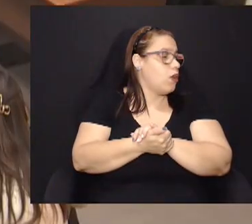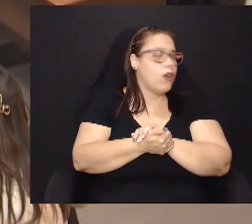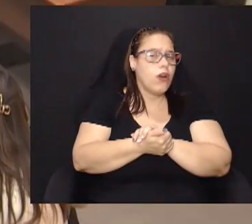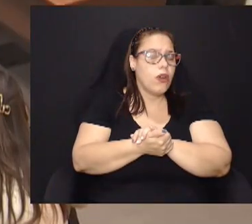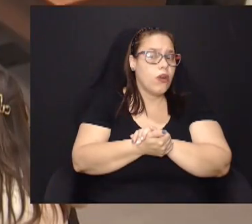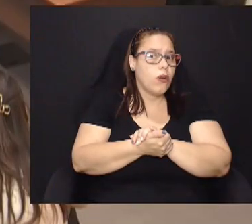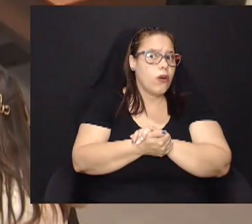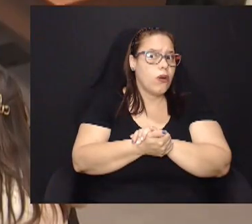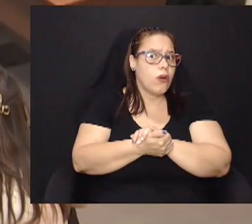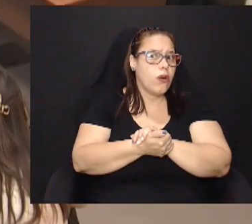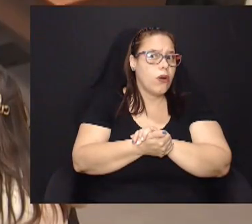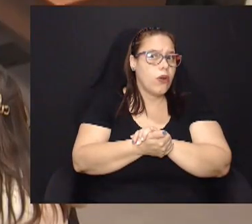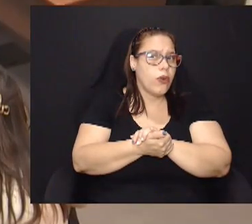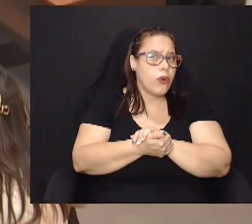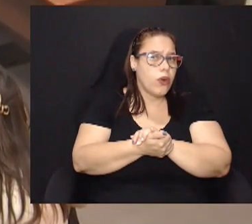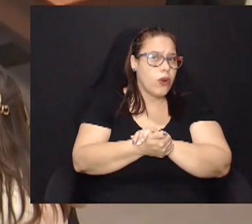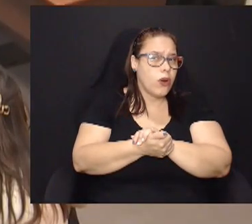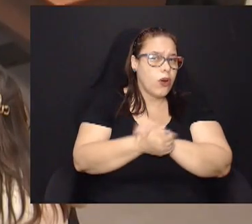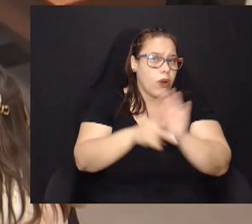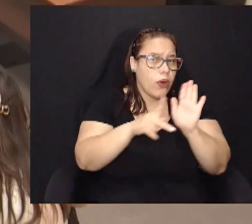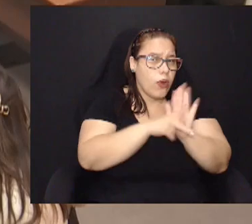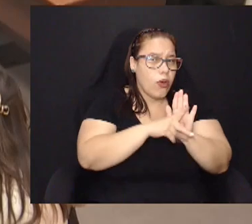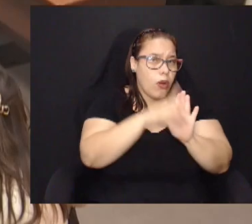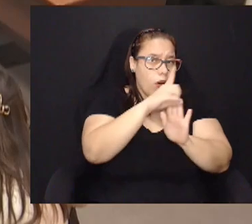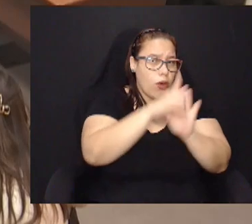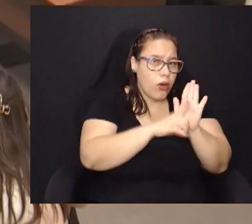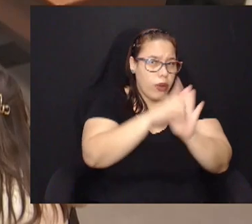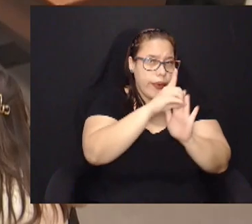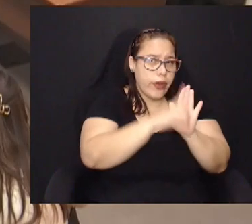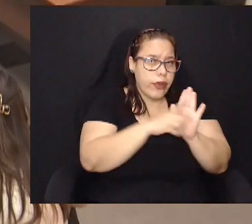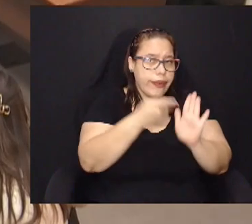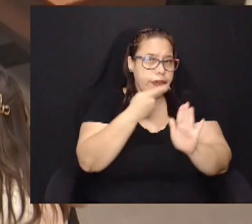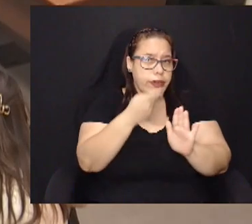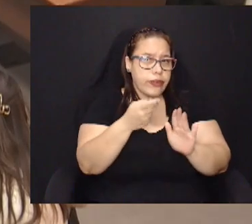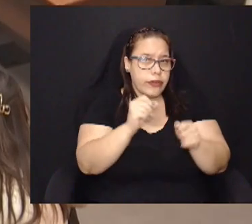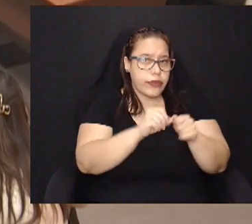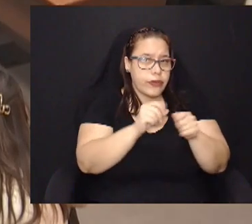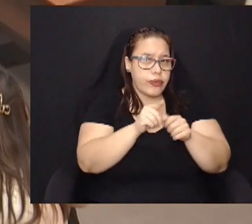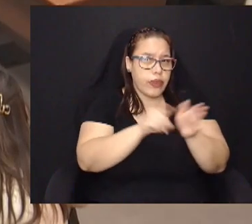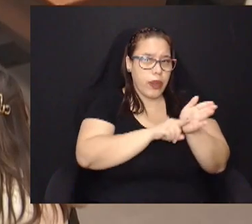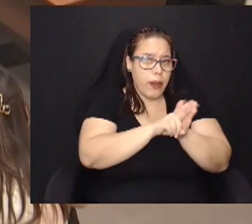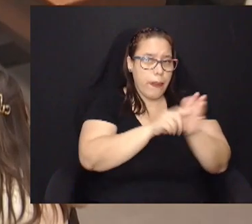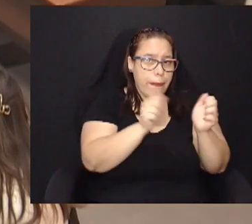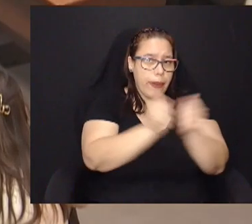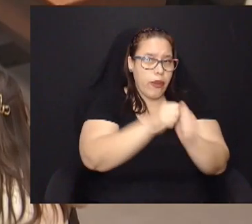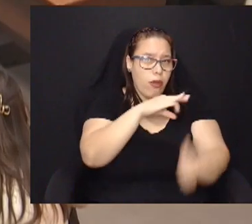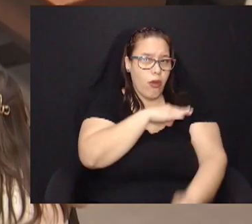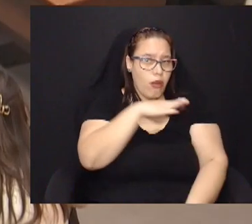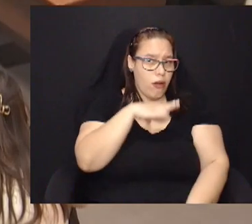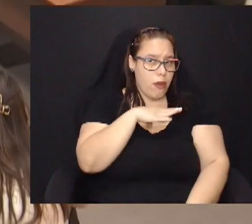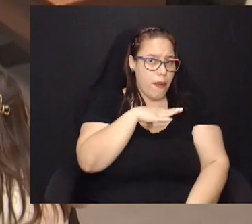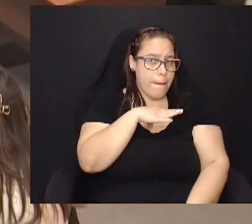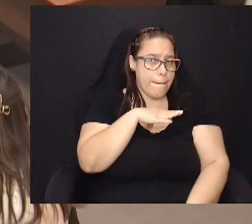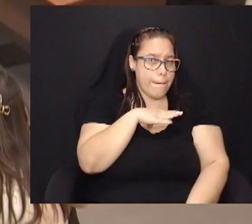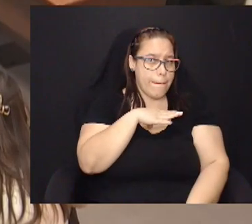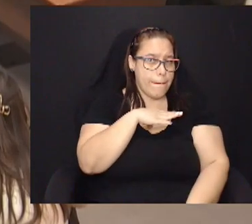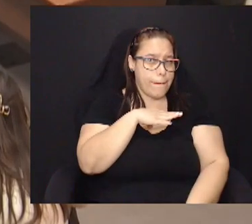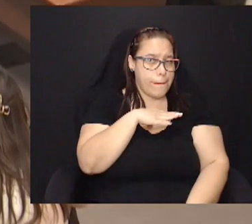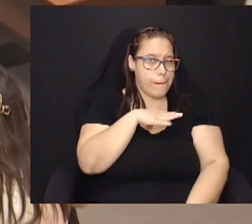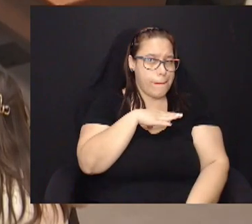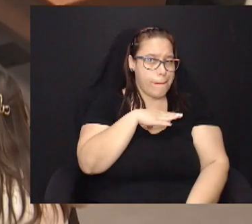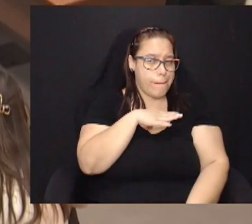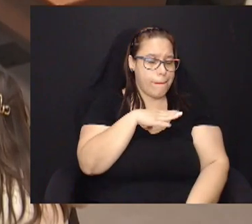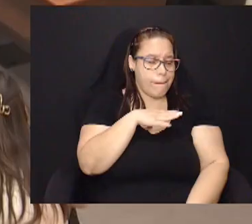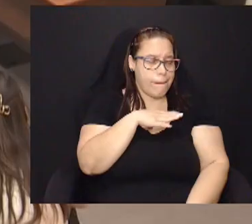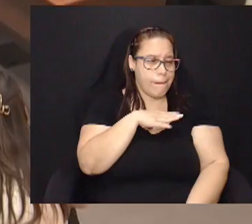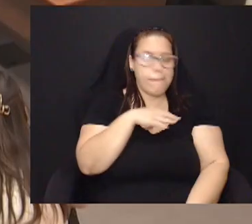que é o próprio departamento de vocês que vai fazer a pesquisa junto à Guarda Municipal sobre incomodidade. Sim,